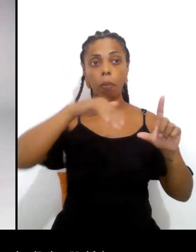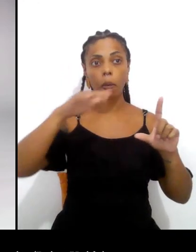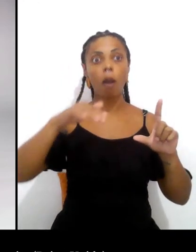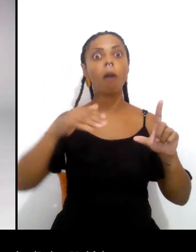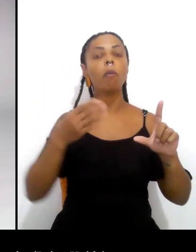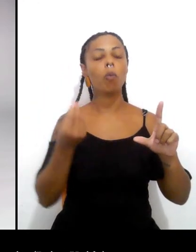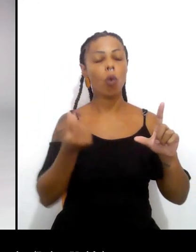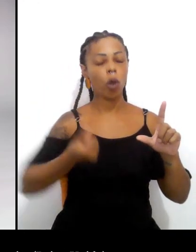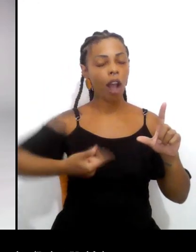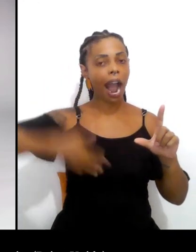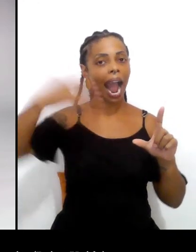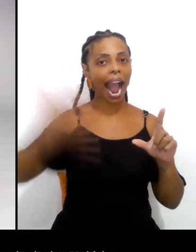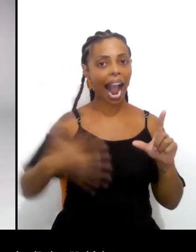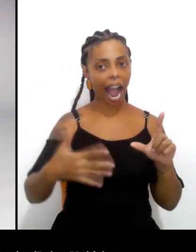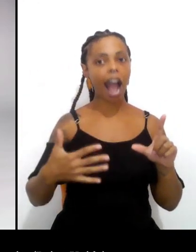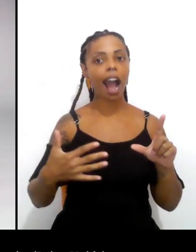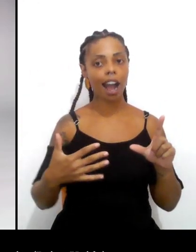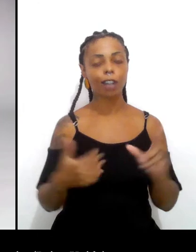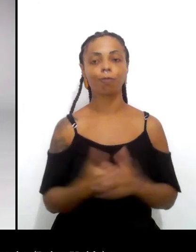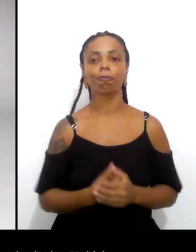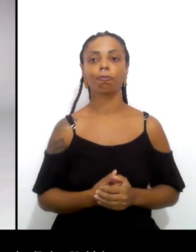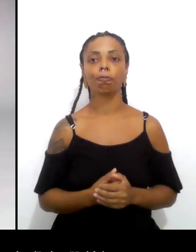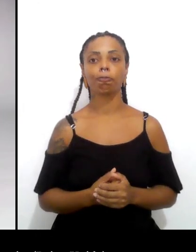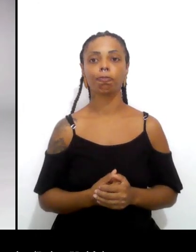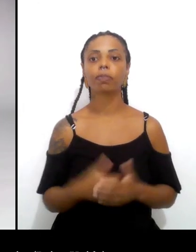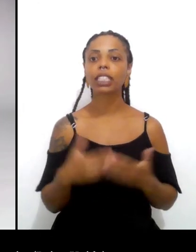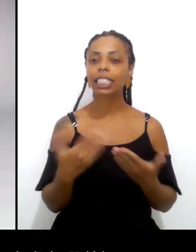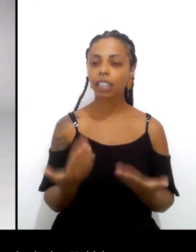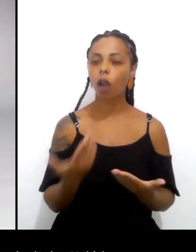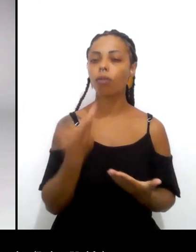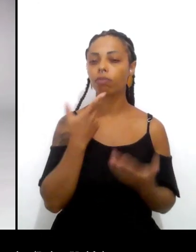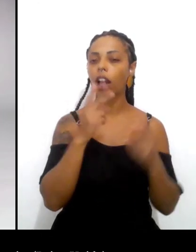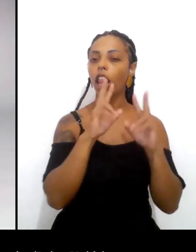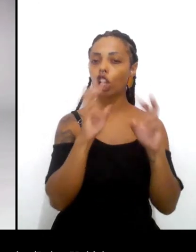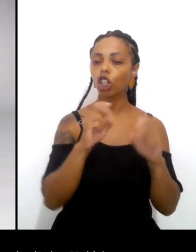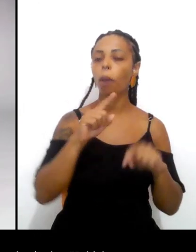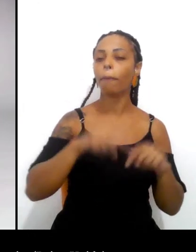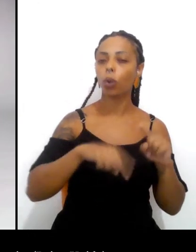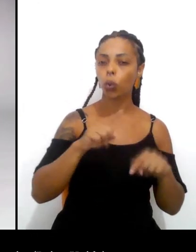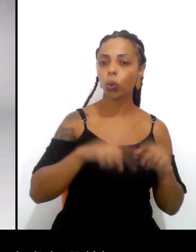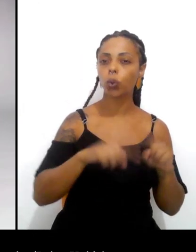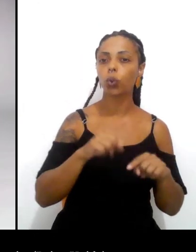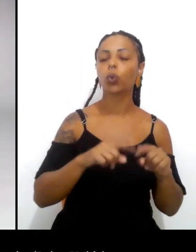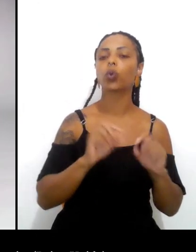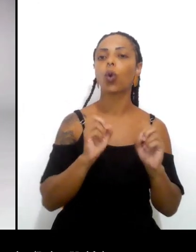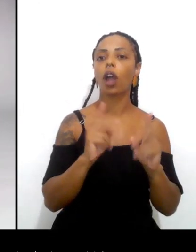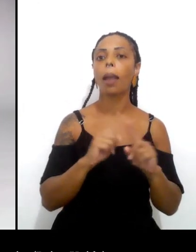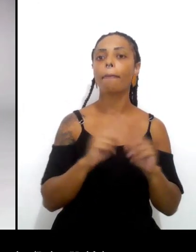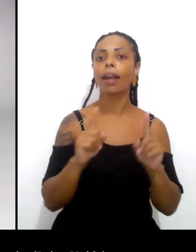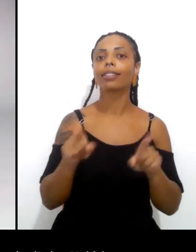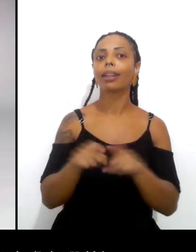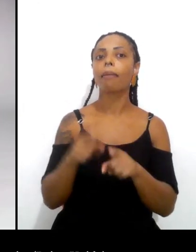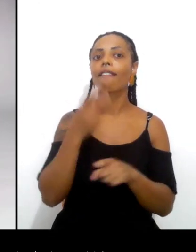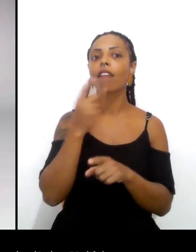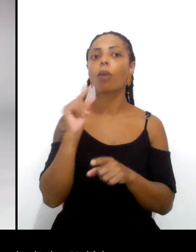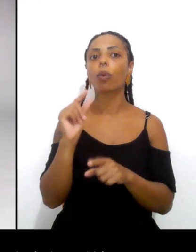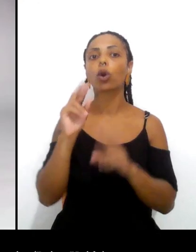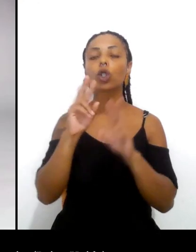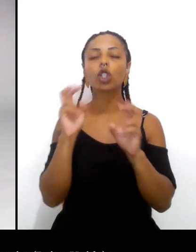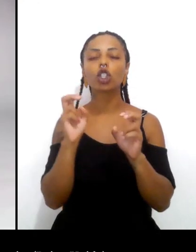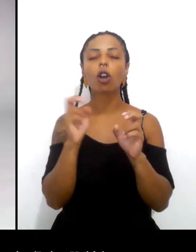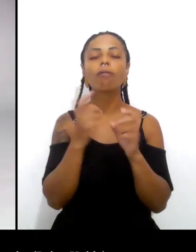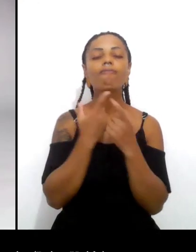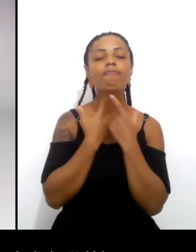então Além de falar de como a gente aqui hoje nós vamos falar um pouco sobre fetiche